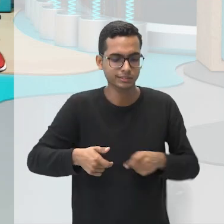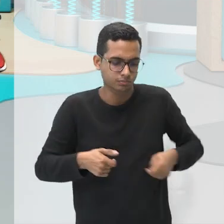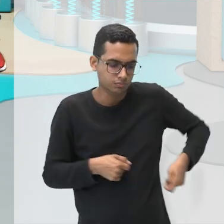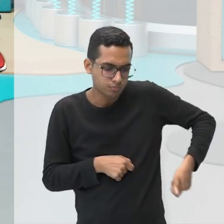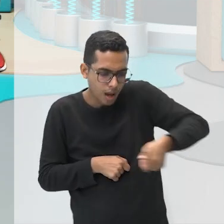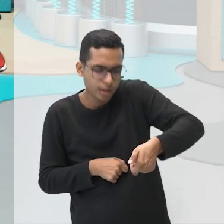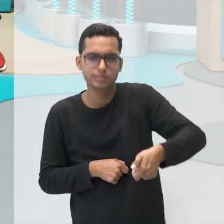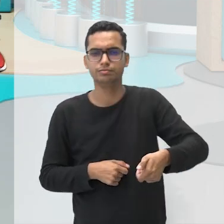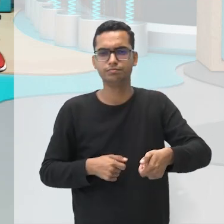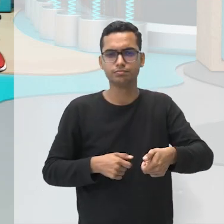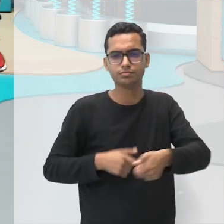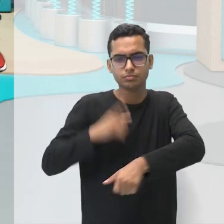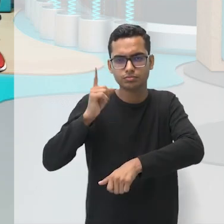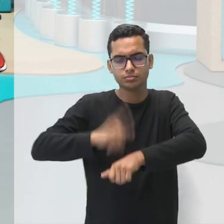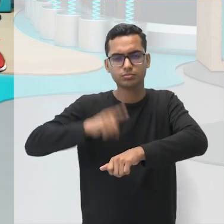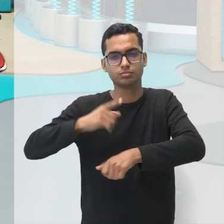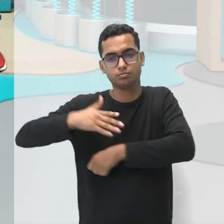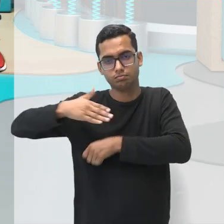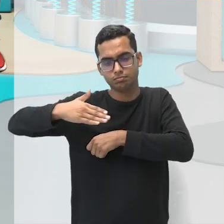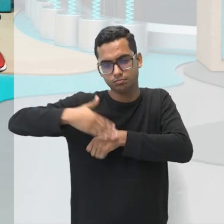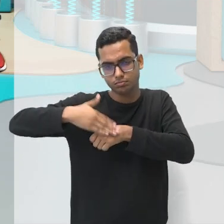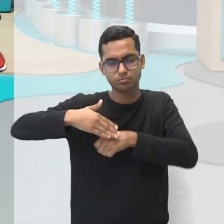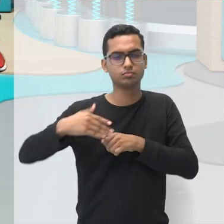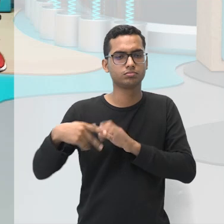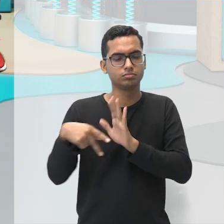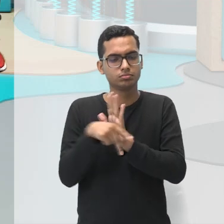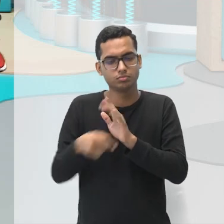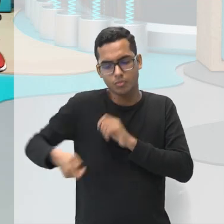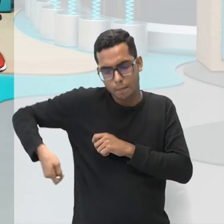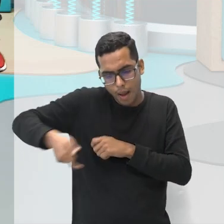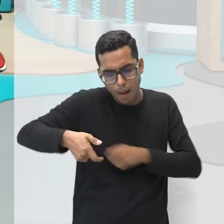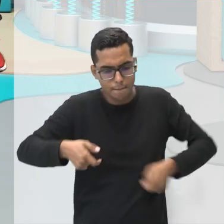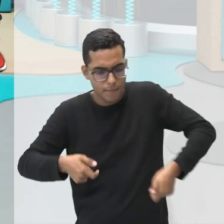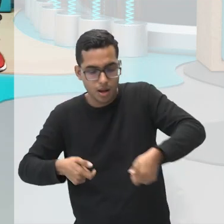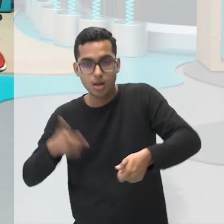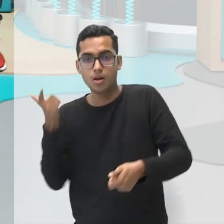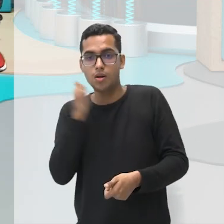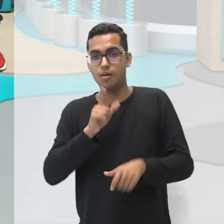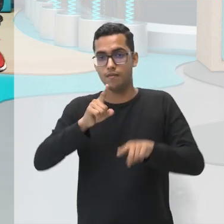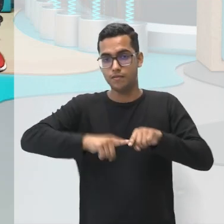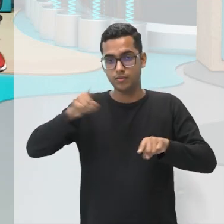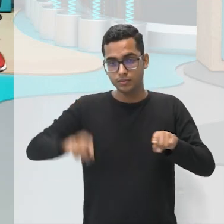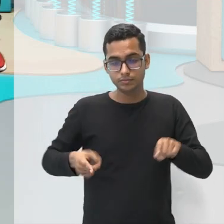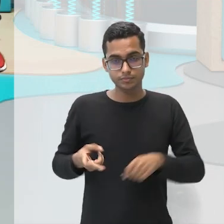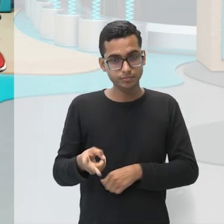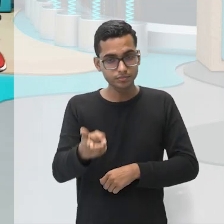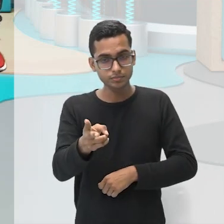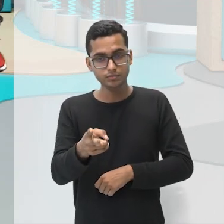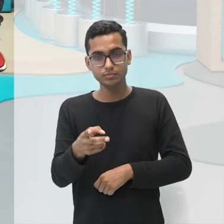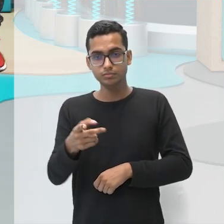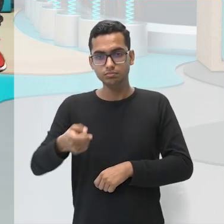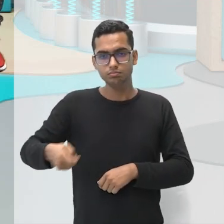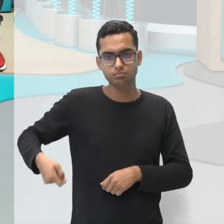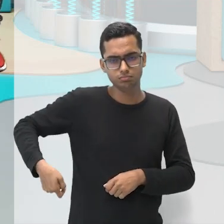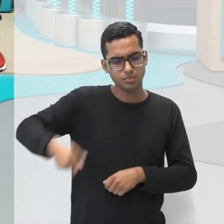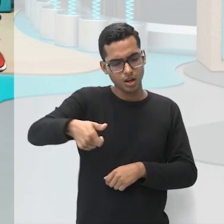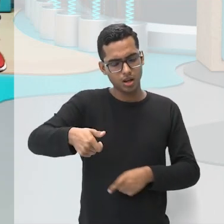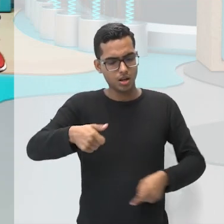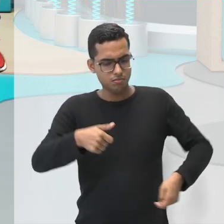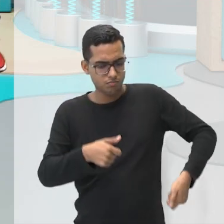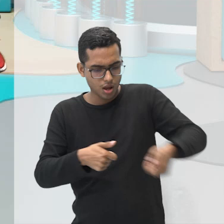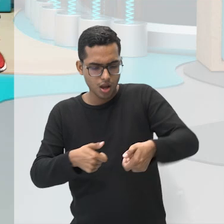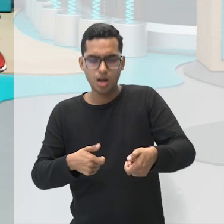pelos jogadores com a sua própria bolinha. E esses arremessos eles podem variar de o lançamento aéreo, um lançamento